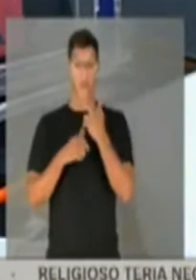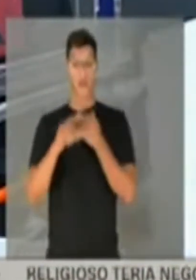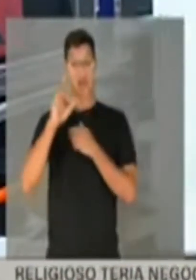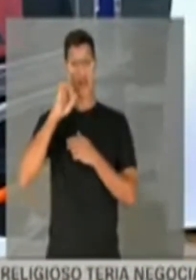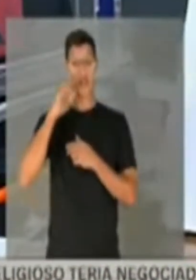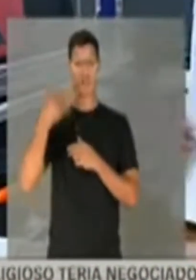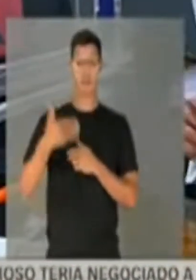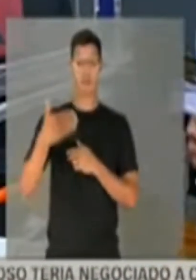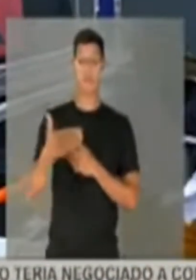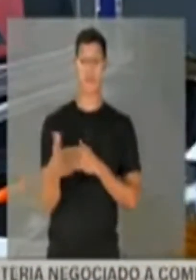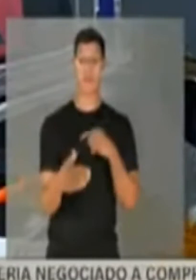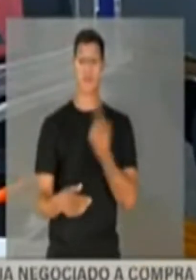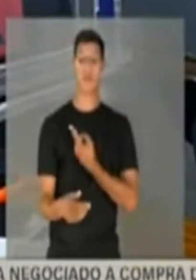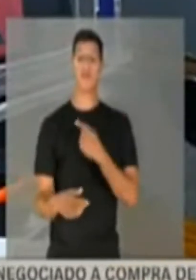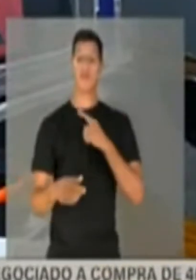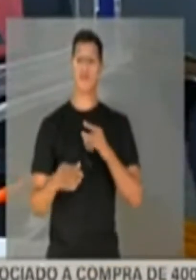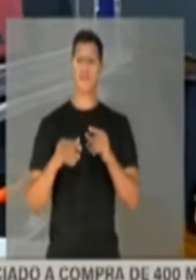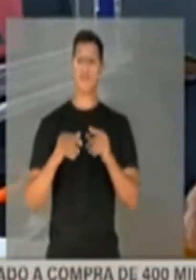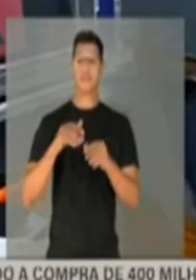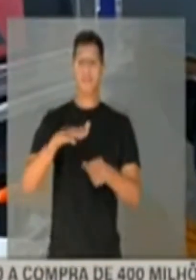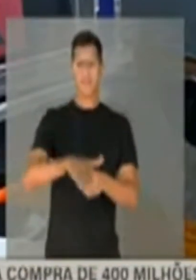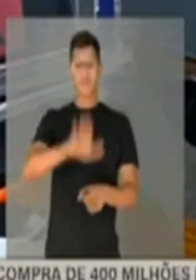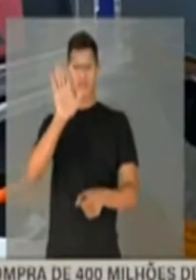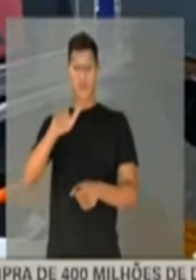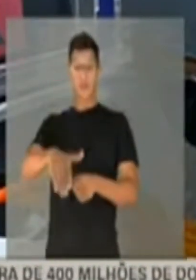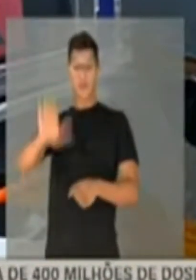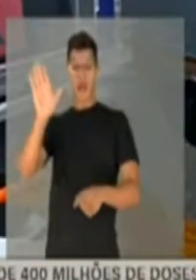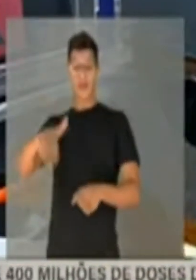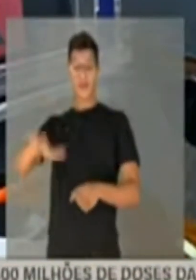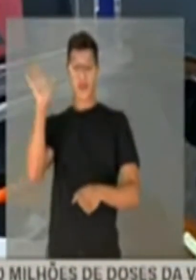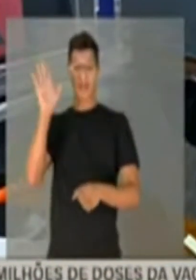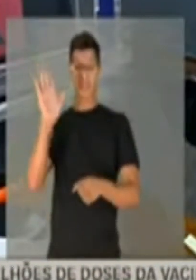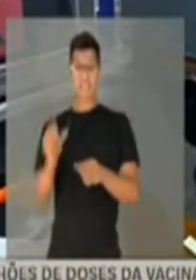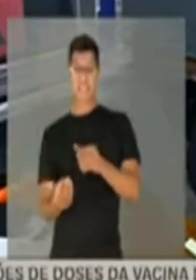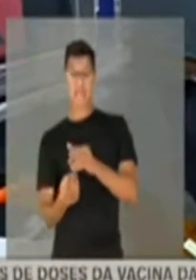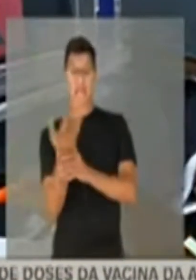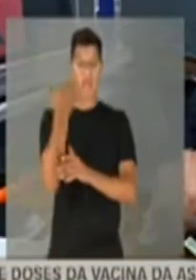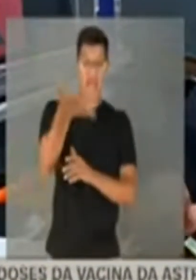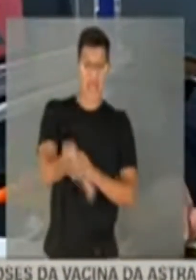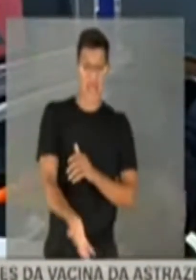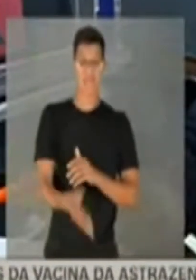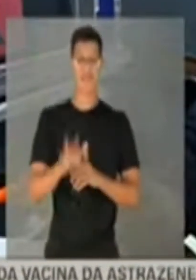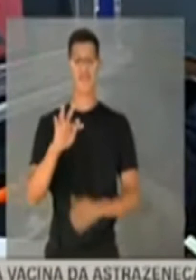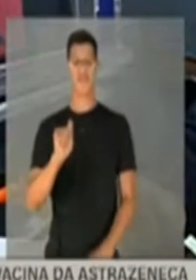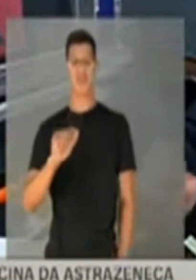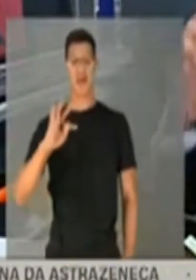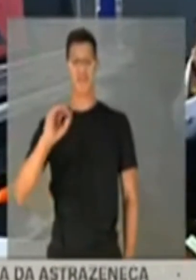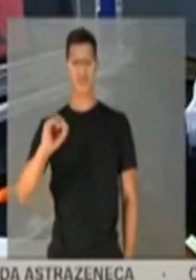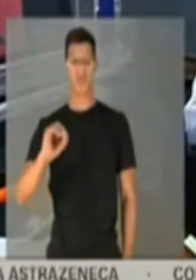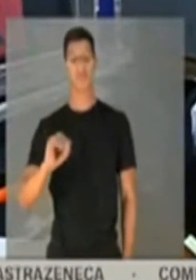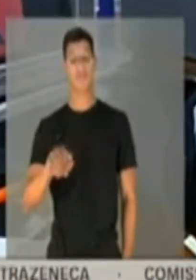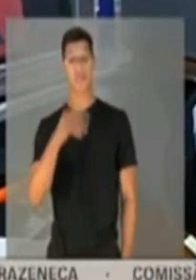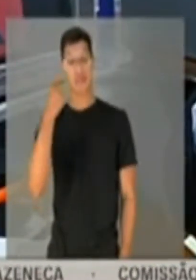dia que se passa, nós estamos destampando uma verdadeira latrina de fatos.